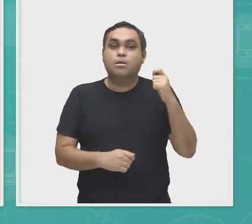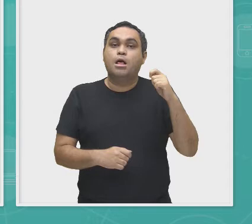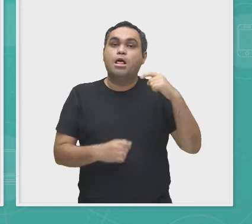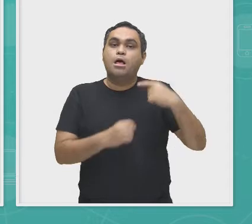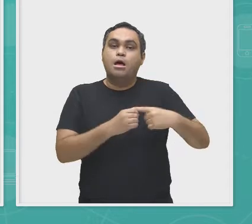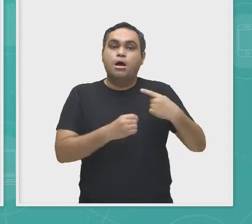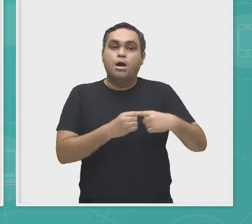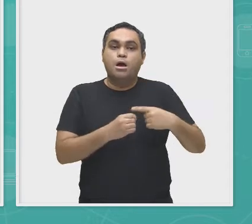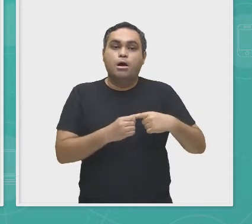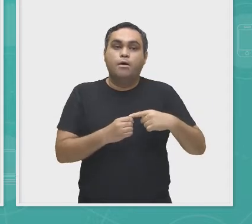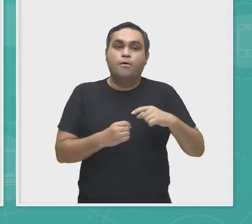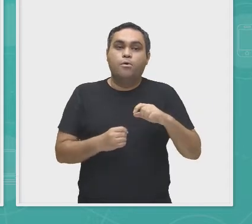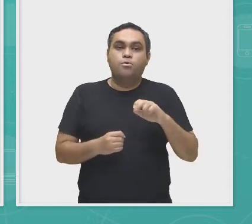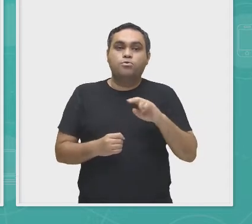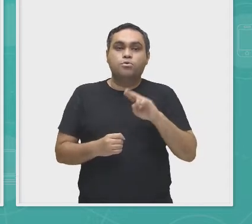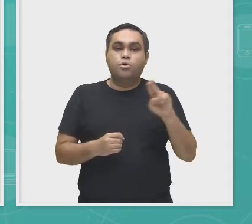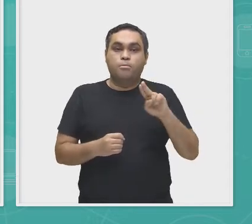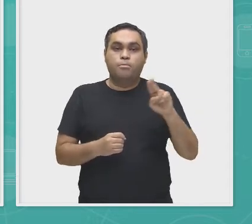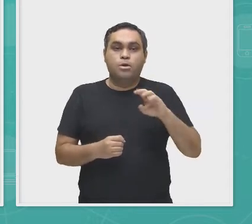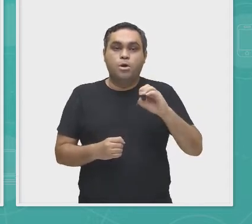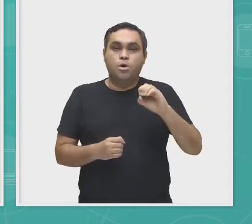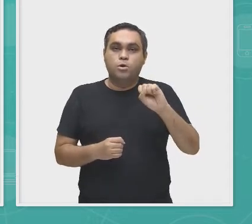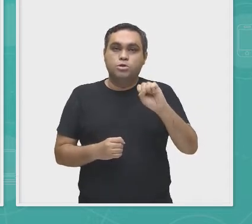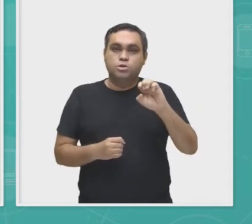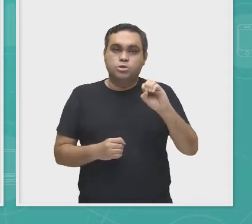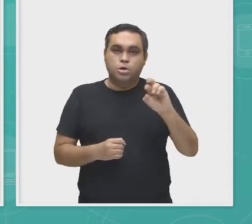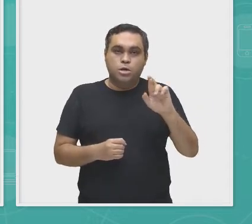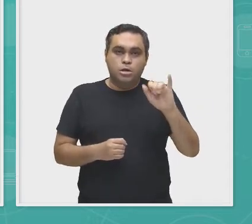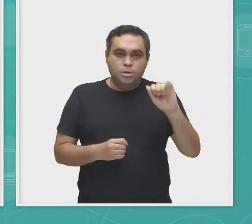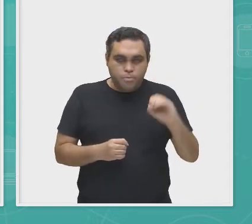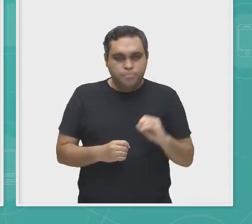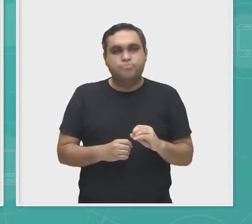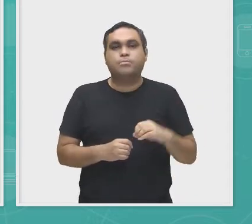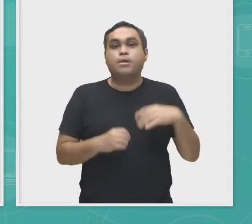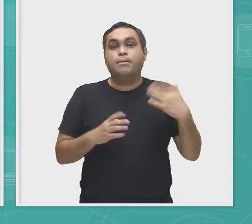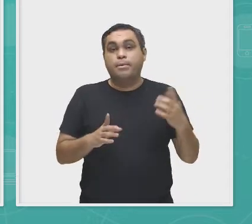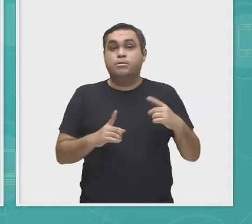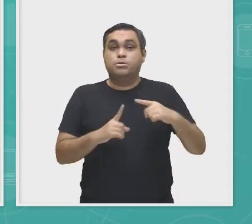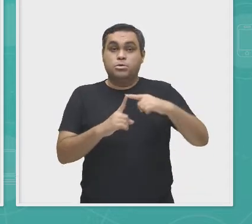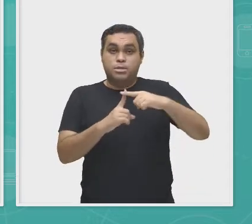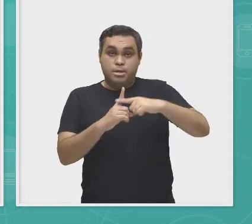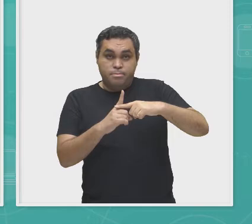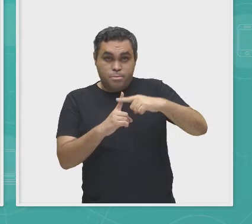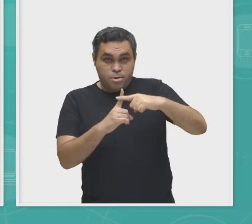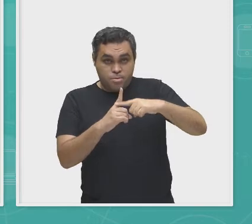de matemática, o termômetro estava marcando 9 graus.